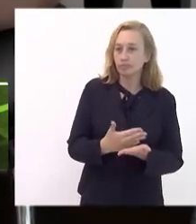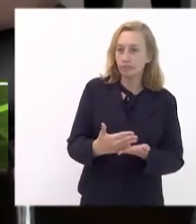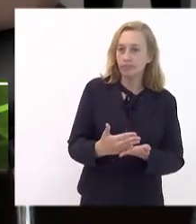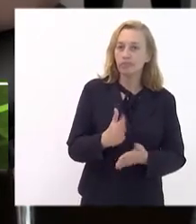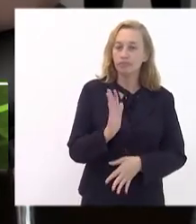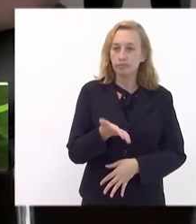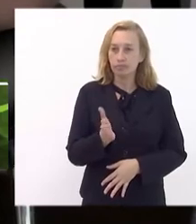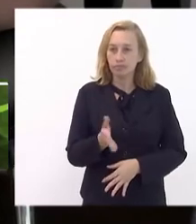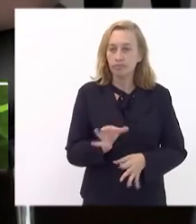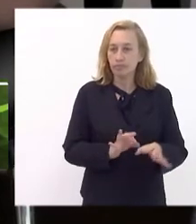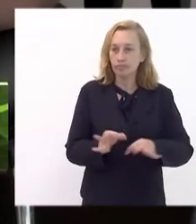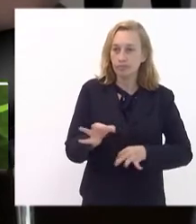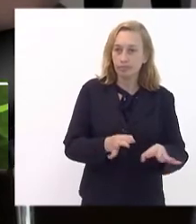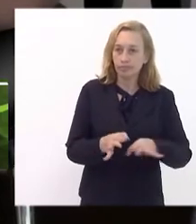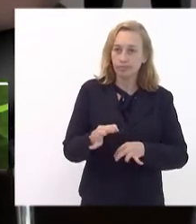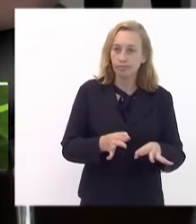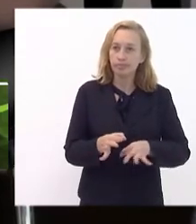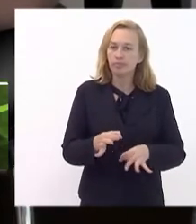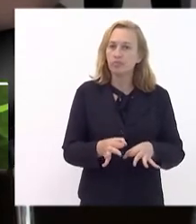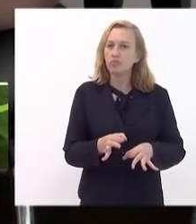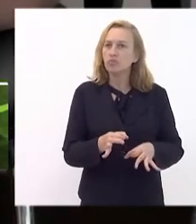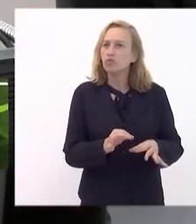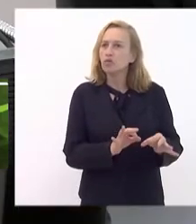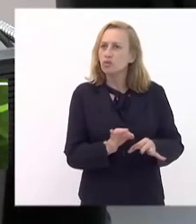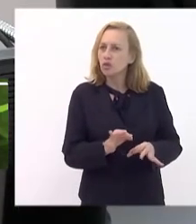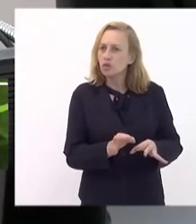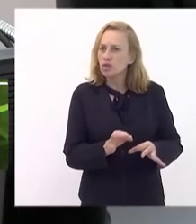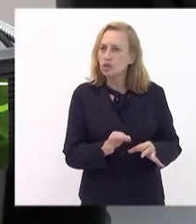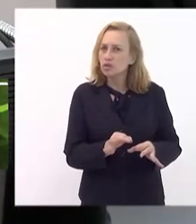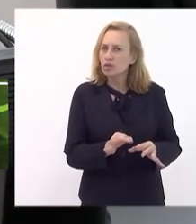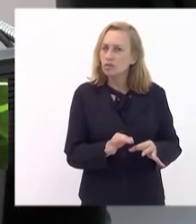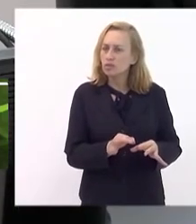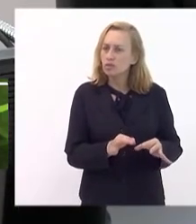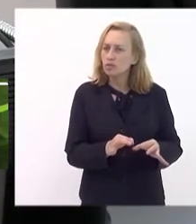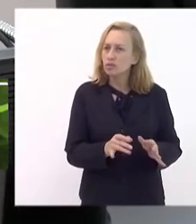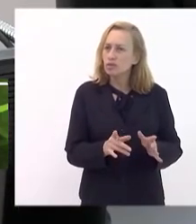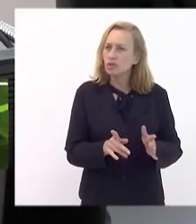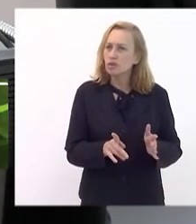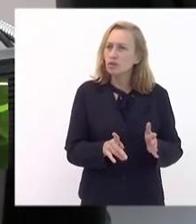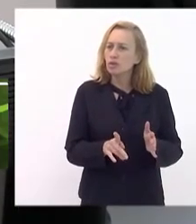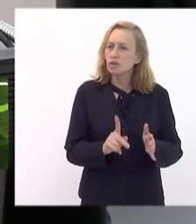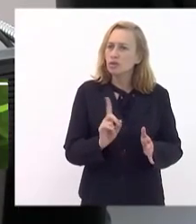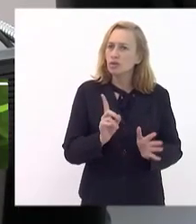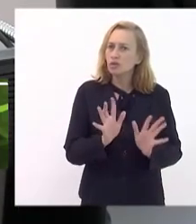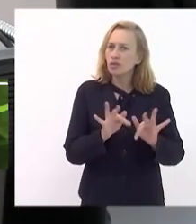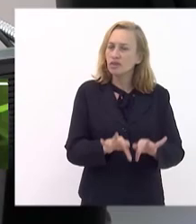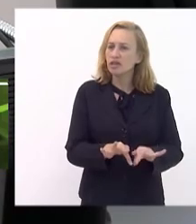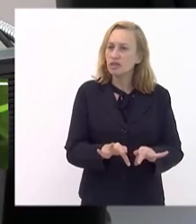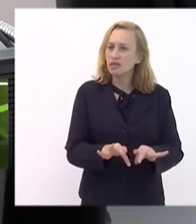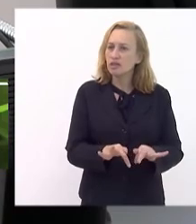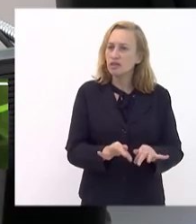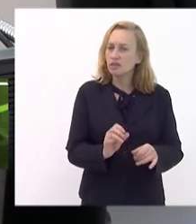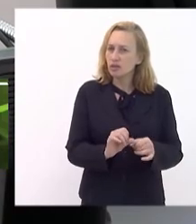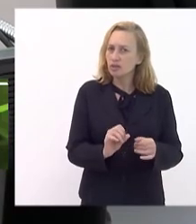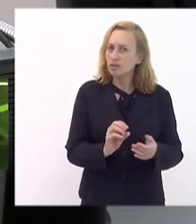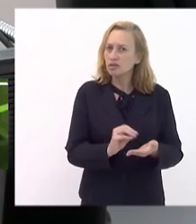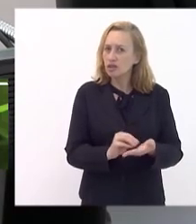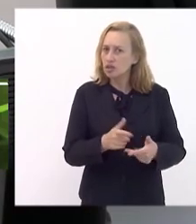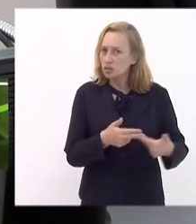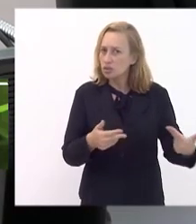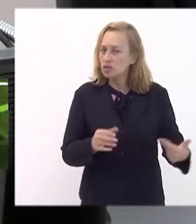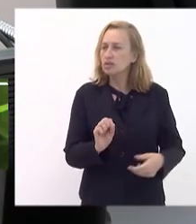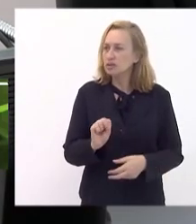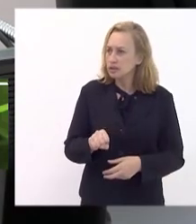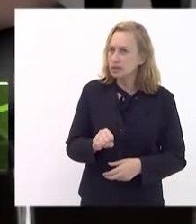está em elaboração ainda. O projeto está, né, sendo elaborado. Está sendo não elaborado. Está concluído. Está sendo elaborado. Está sendo elaborado